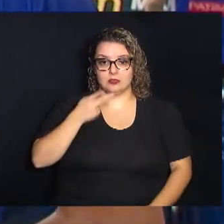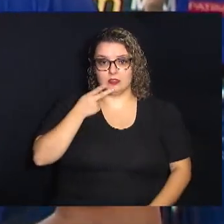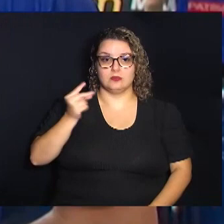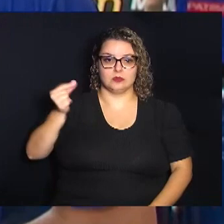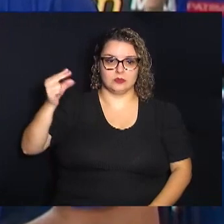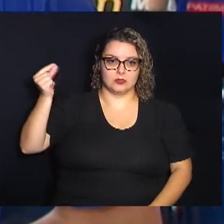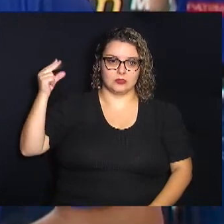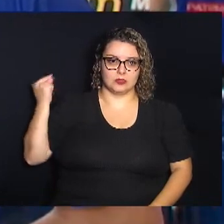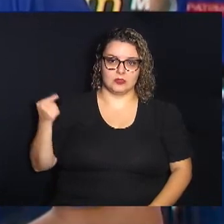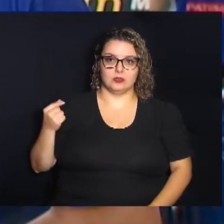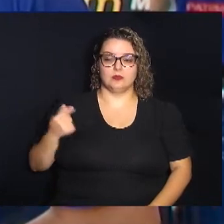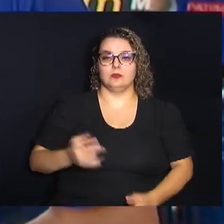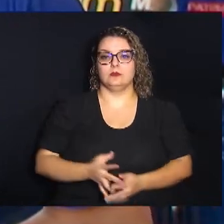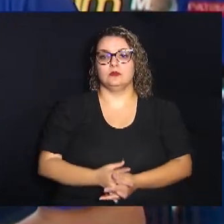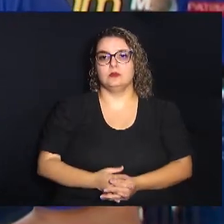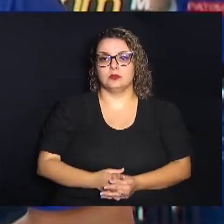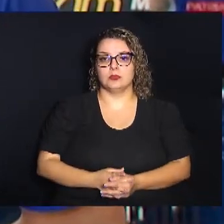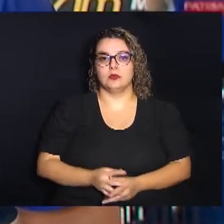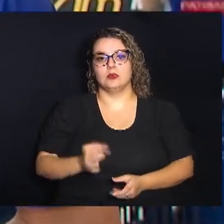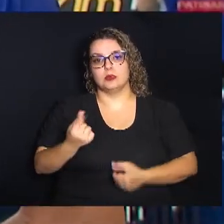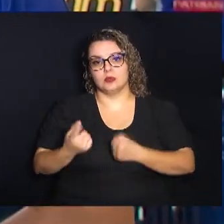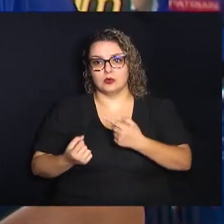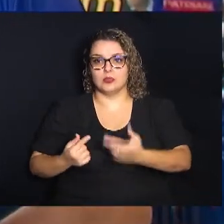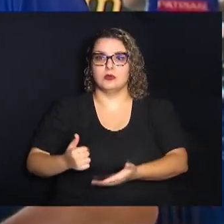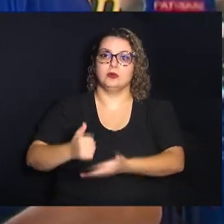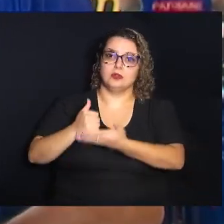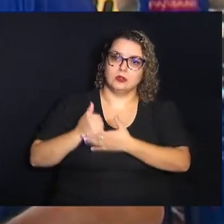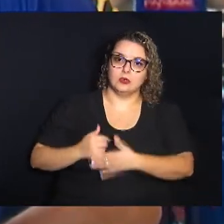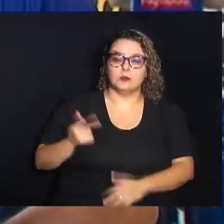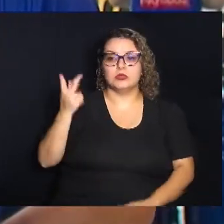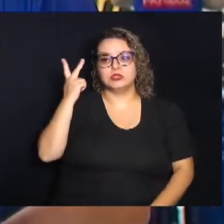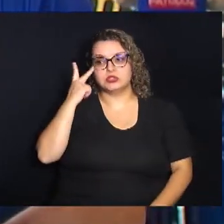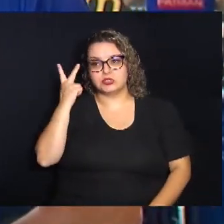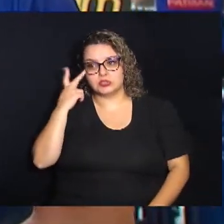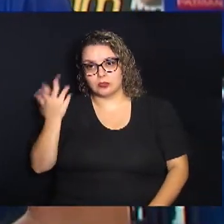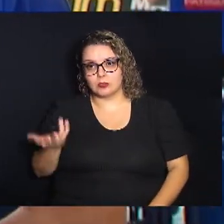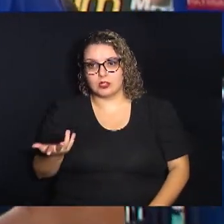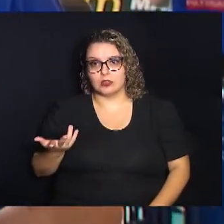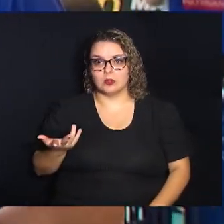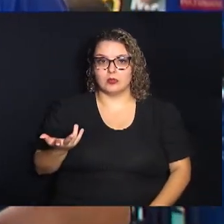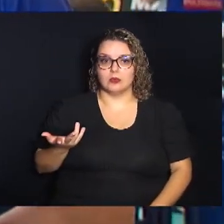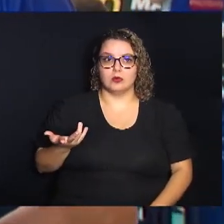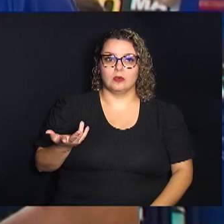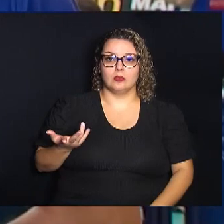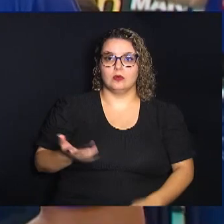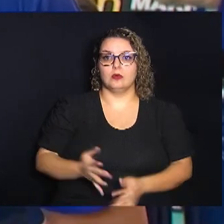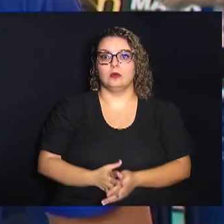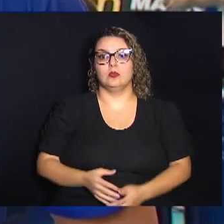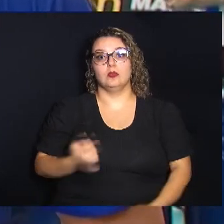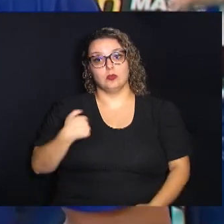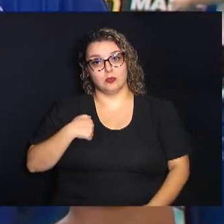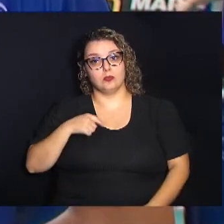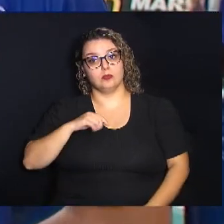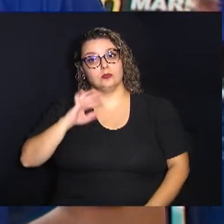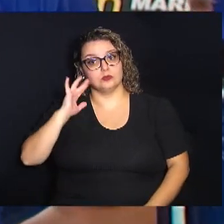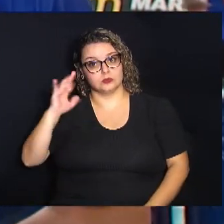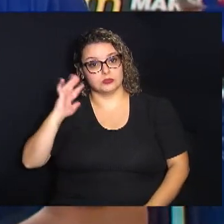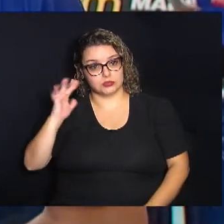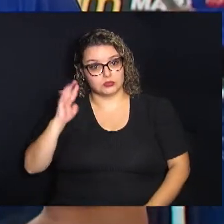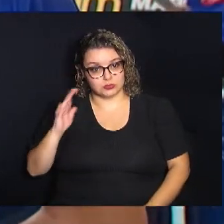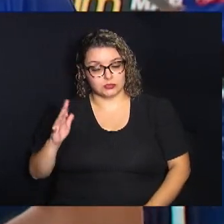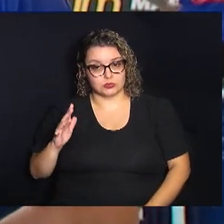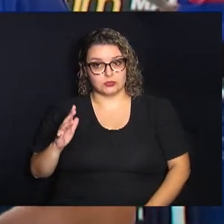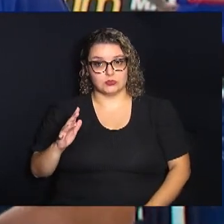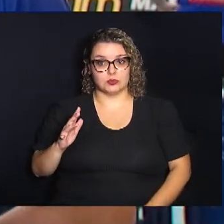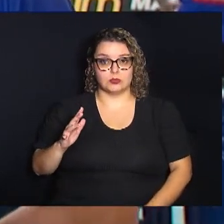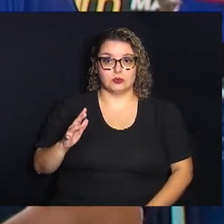A gente ganhou alguns títulos aqui, paulistas, mas um dos meus sonhos é talvez dar um